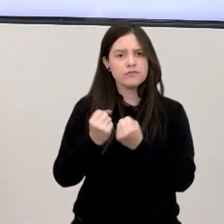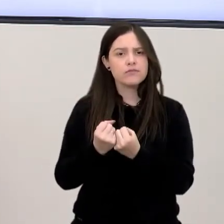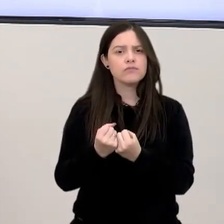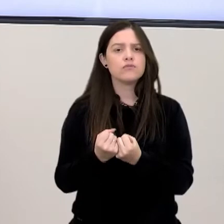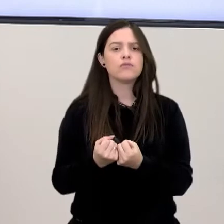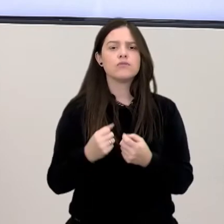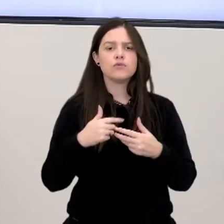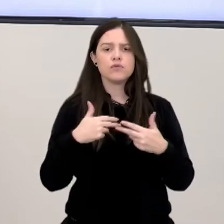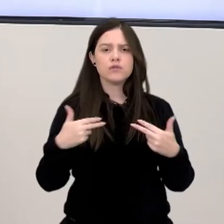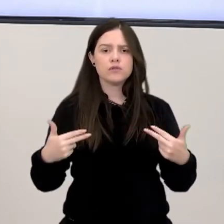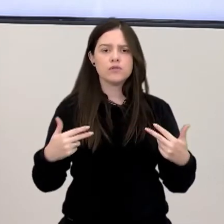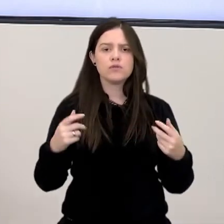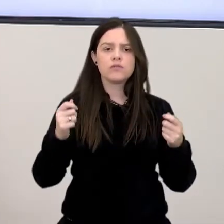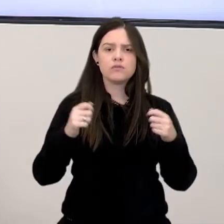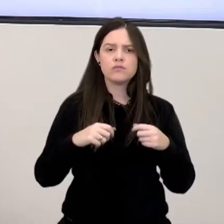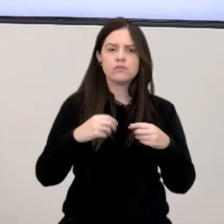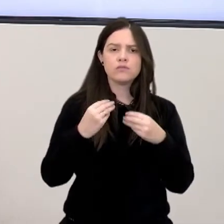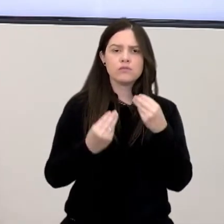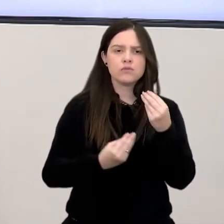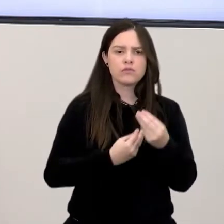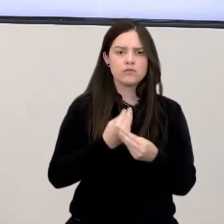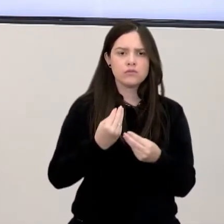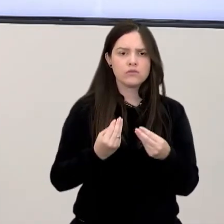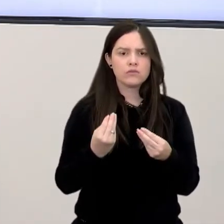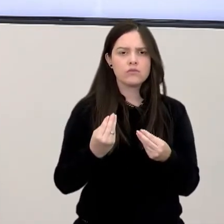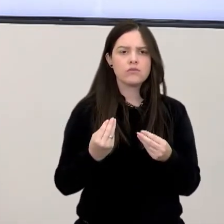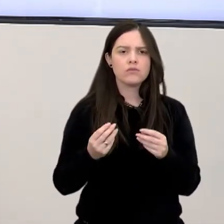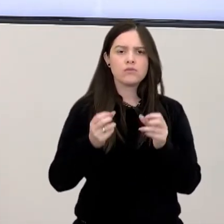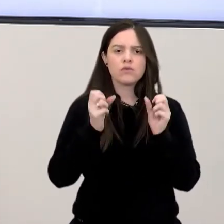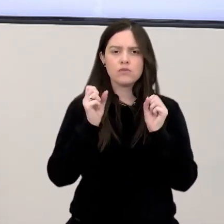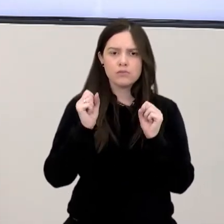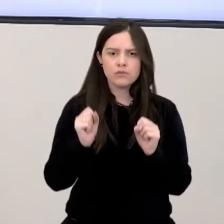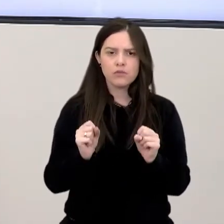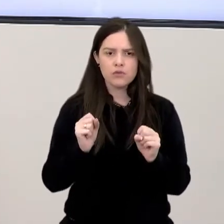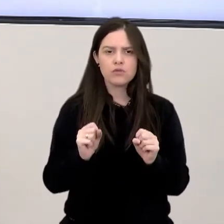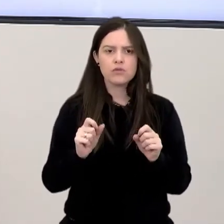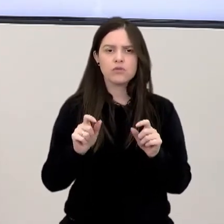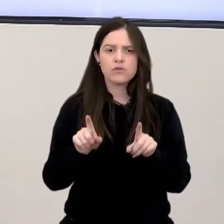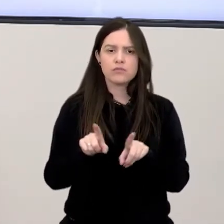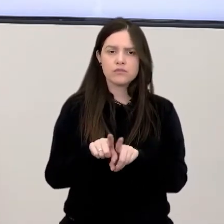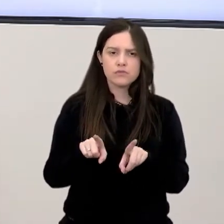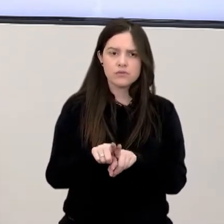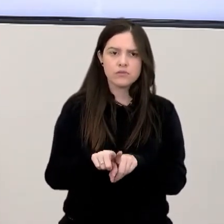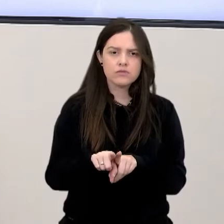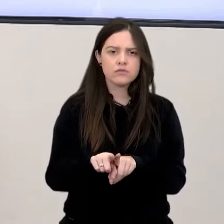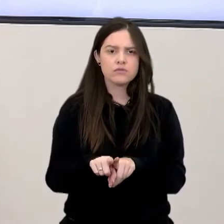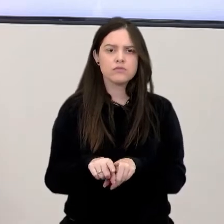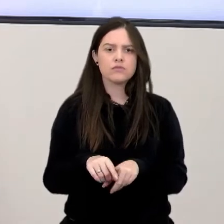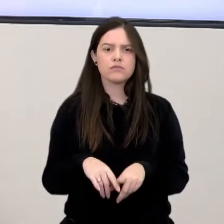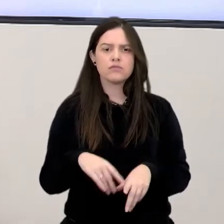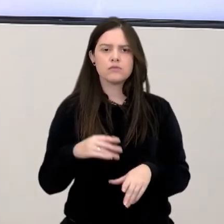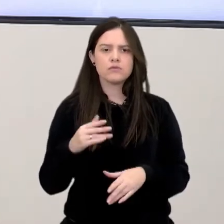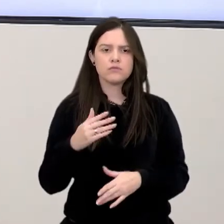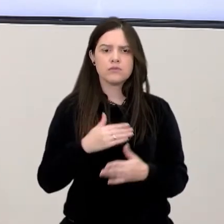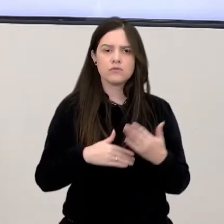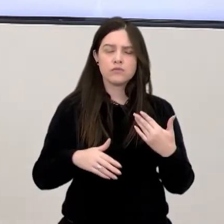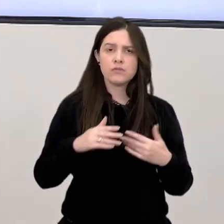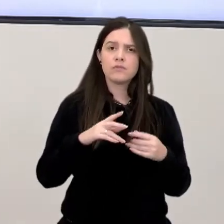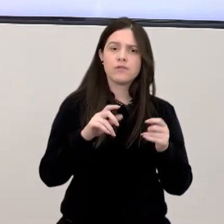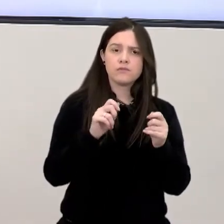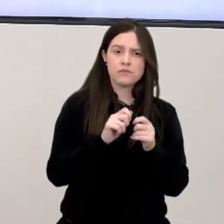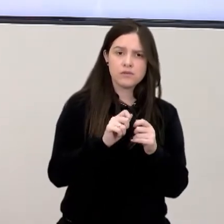recurso do solo, já seja construída dessa maneira, que possa fazer essa transferência, né, do calor do solo, pelo menos para